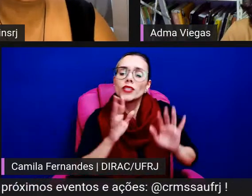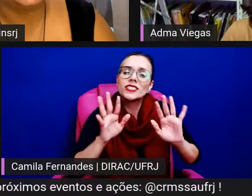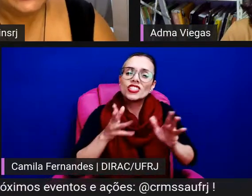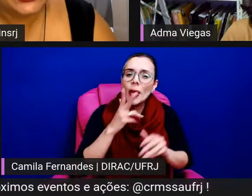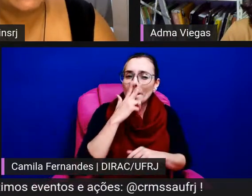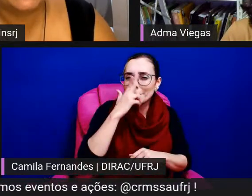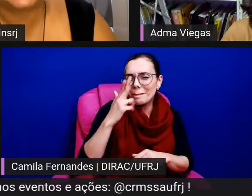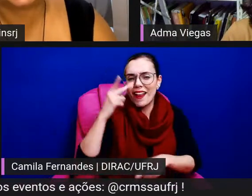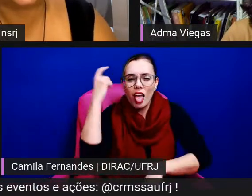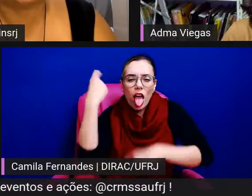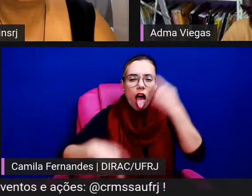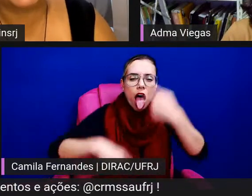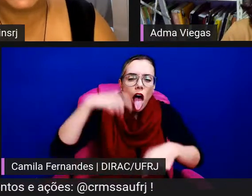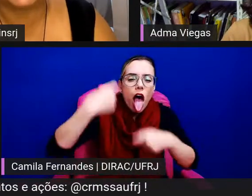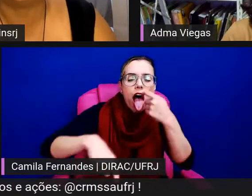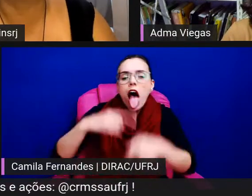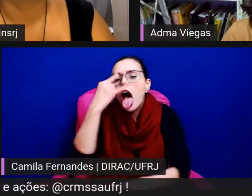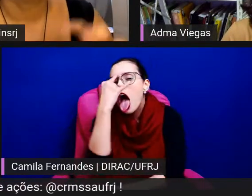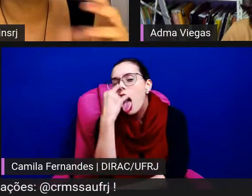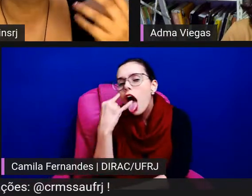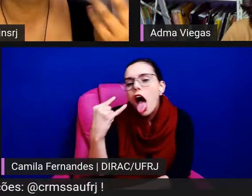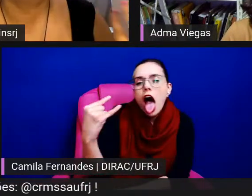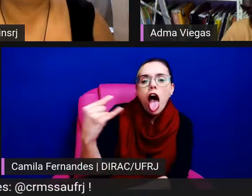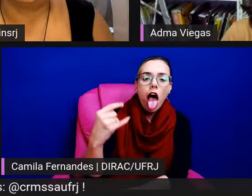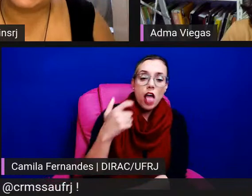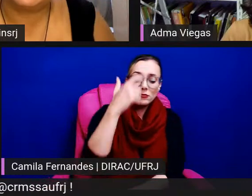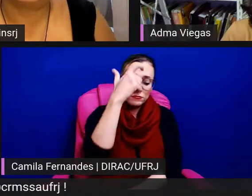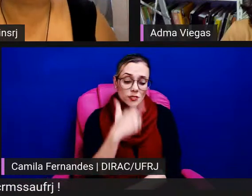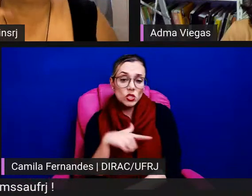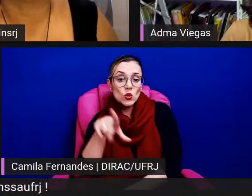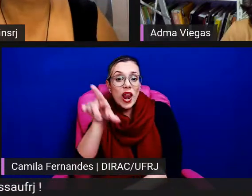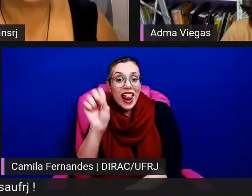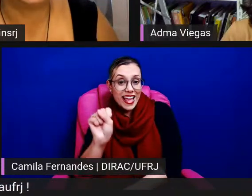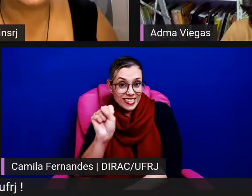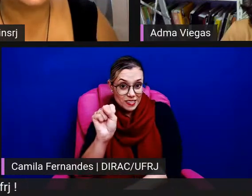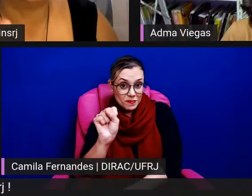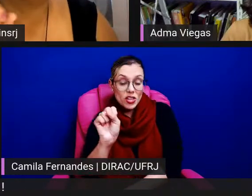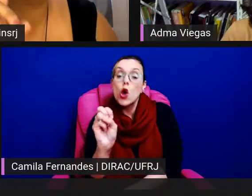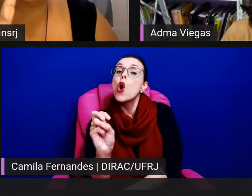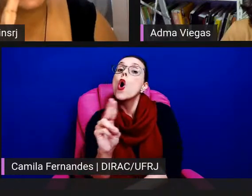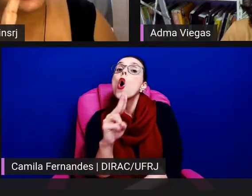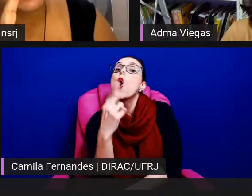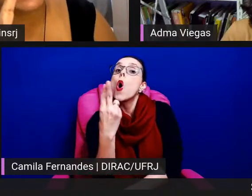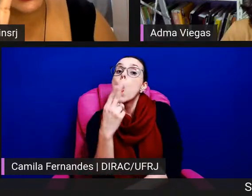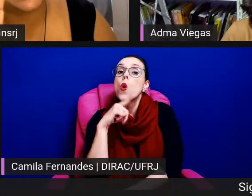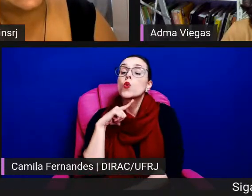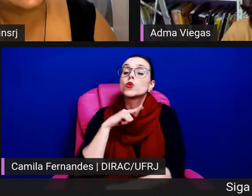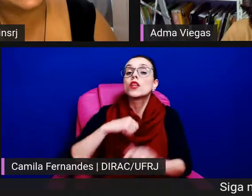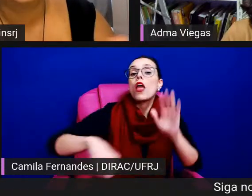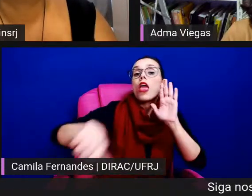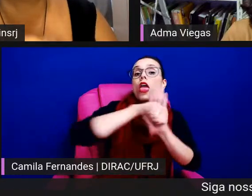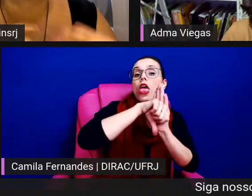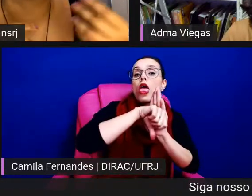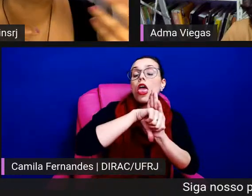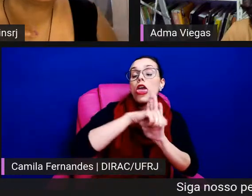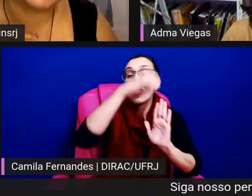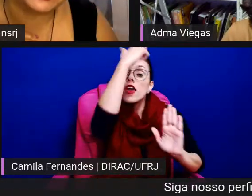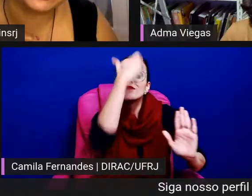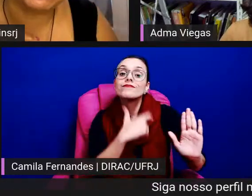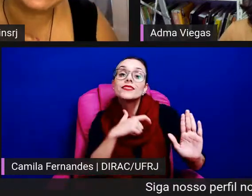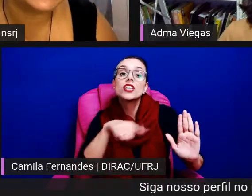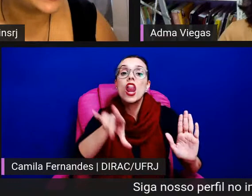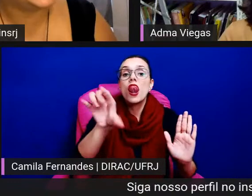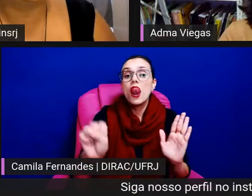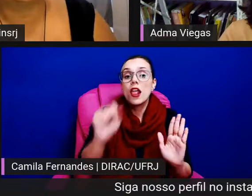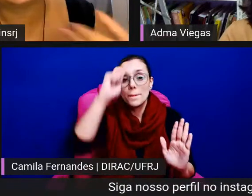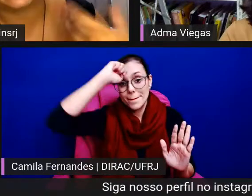pelo fetiche colonial e do machismo, ou por outro lado, criminalizada se somos lésbicas negras, né? Ou estamos nas